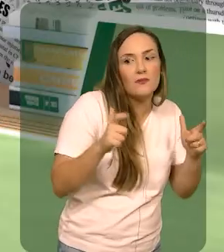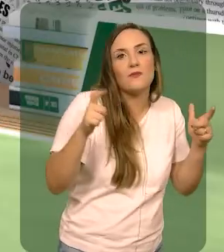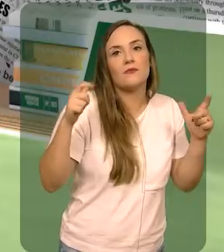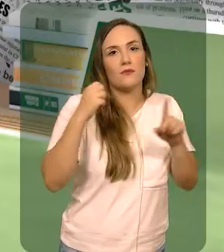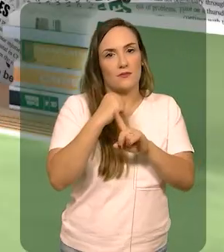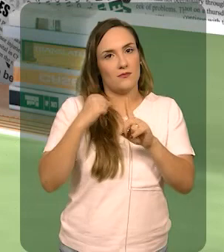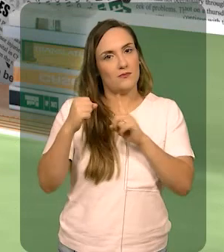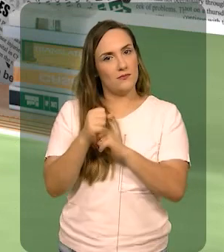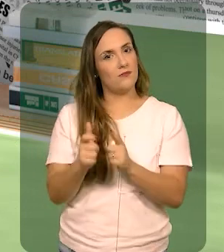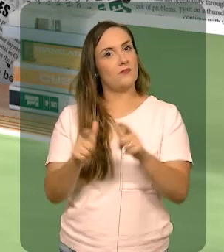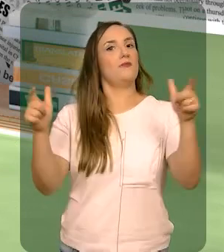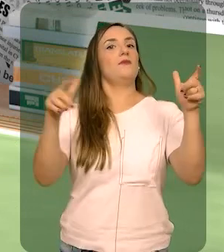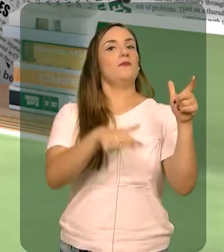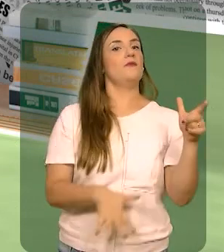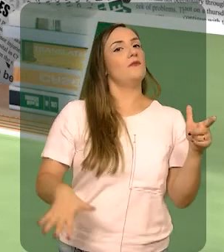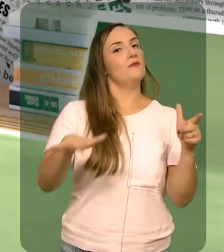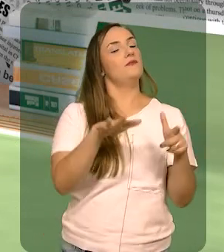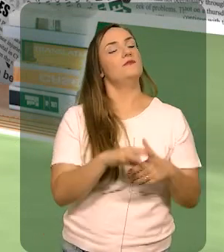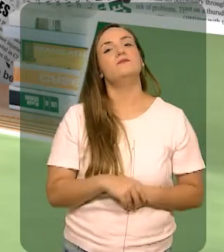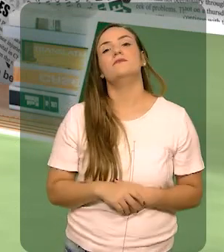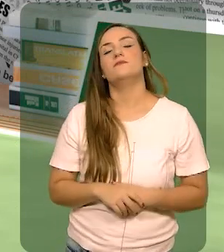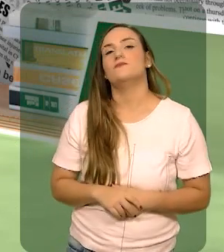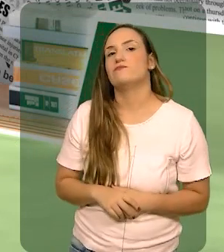Cara, eu acredito assim.